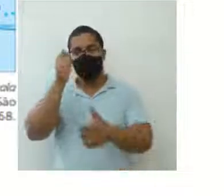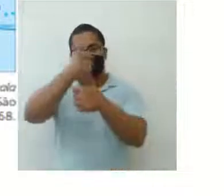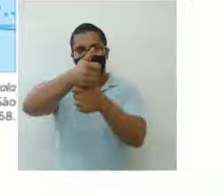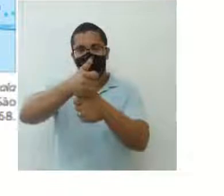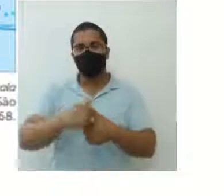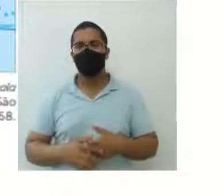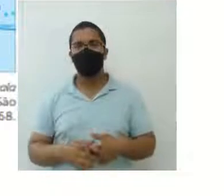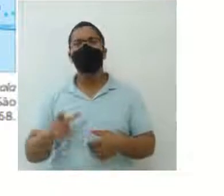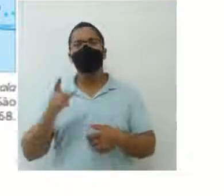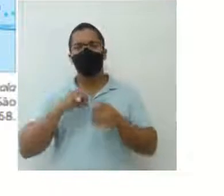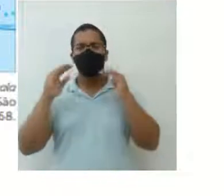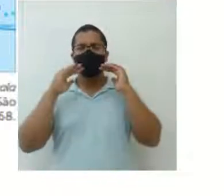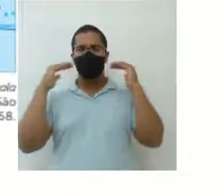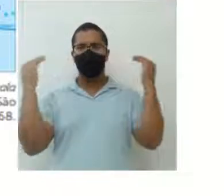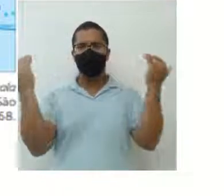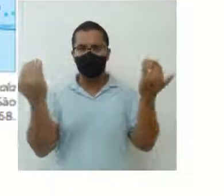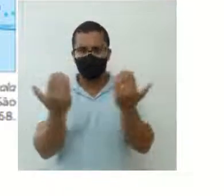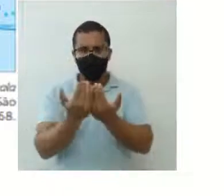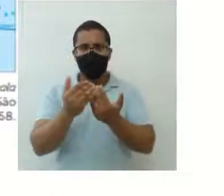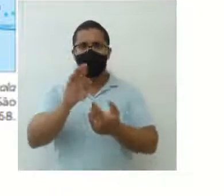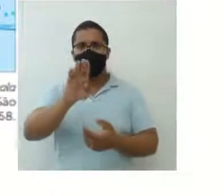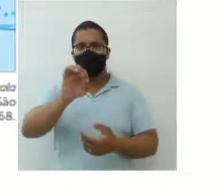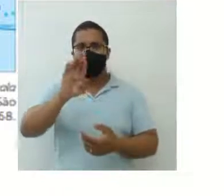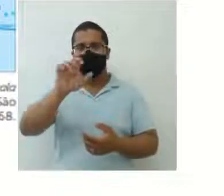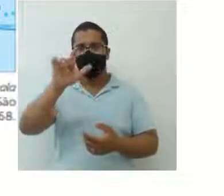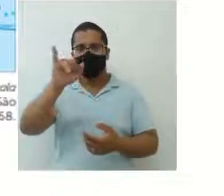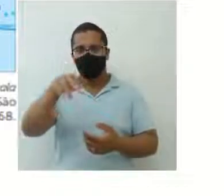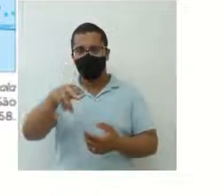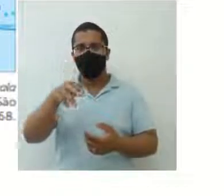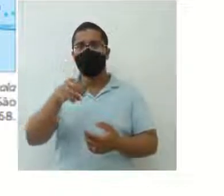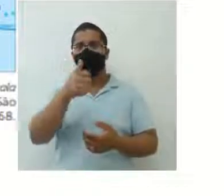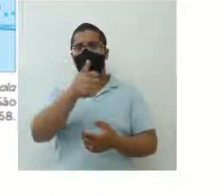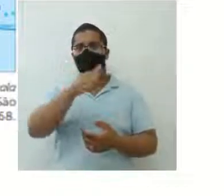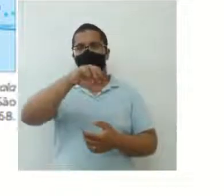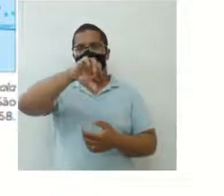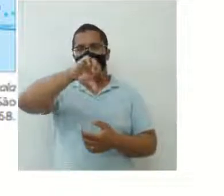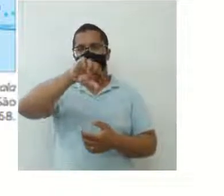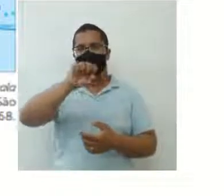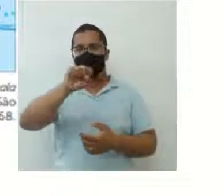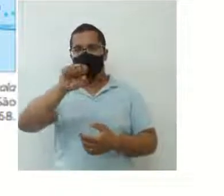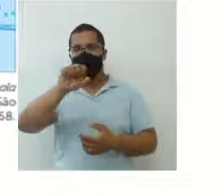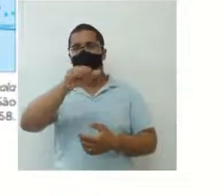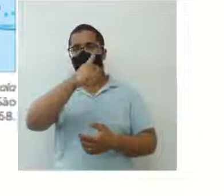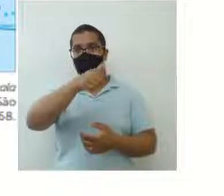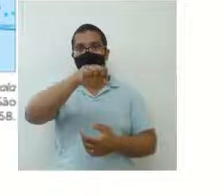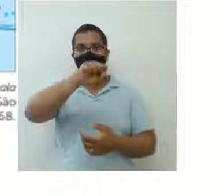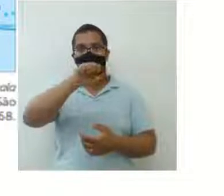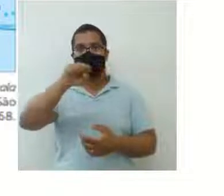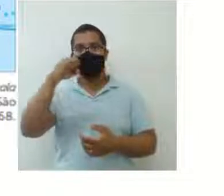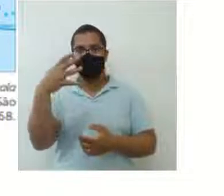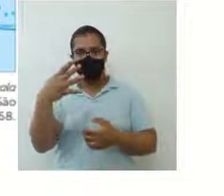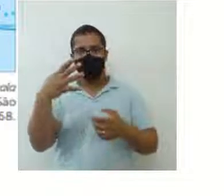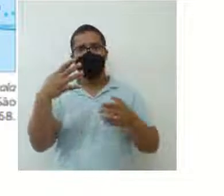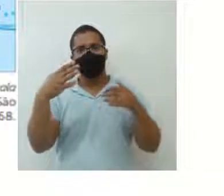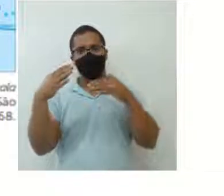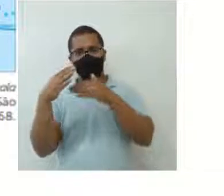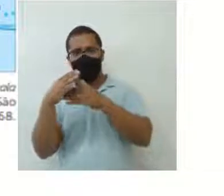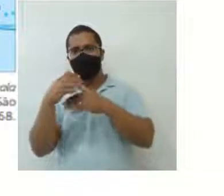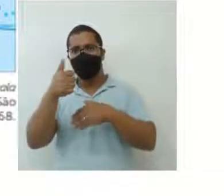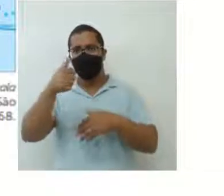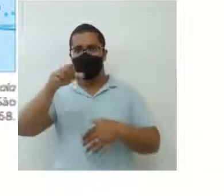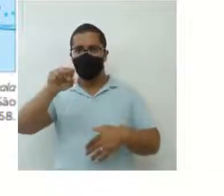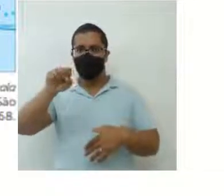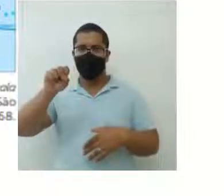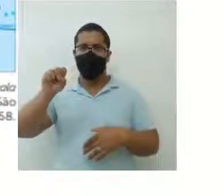Berlim, né? 1884, 85, que vai ter a repartição amigável da